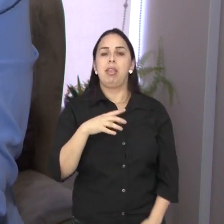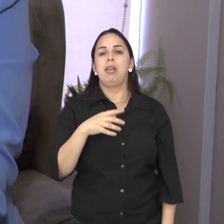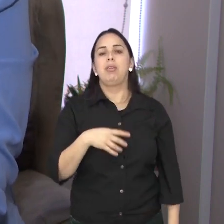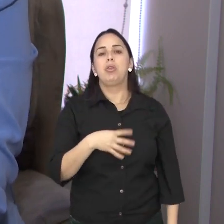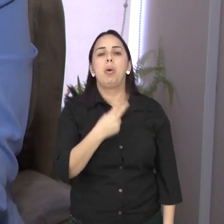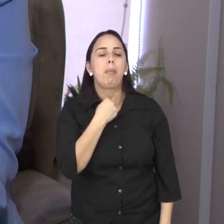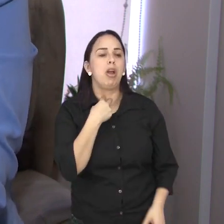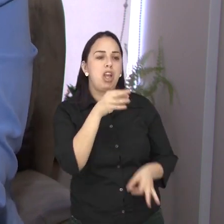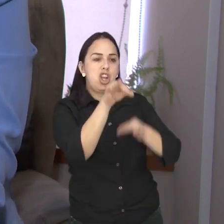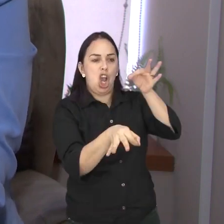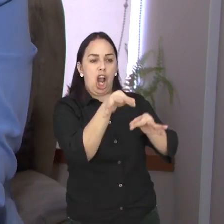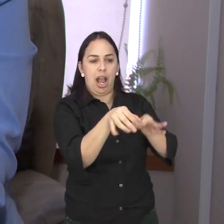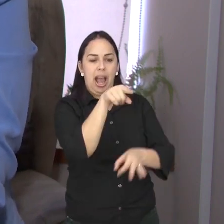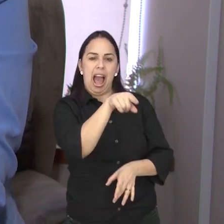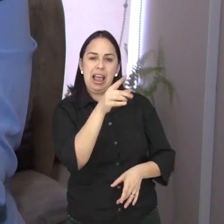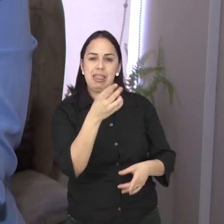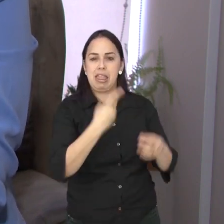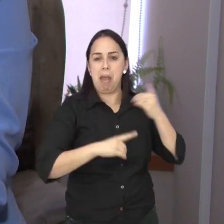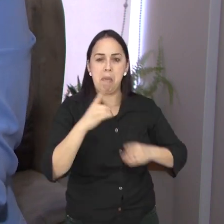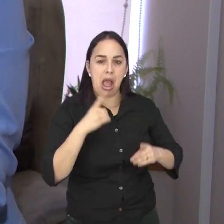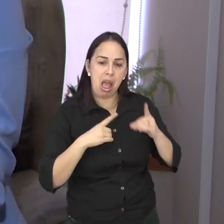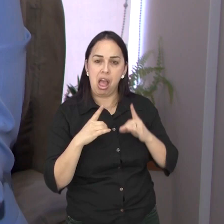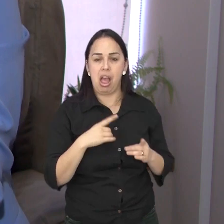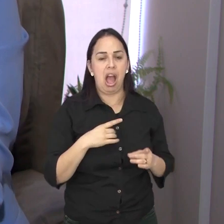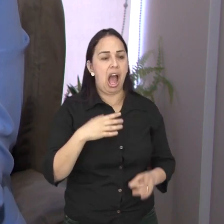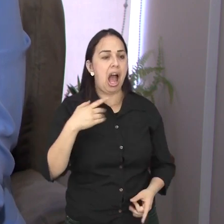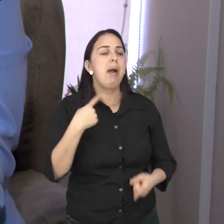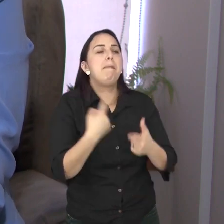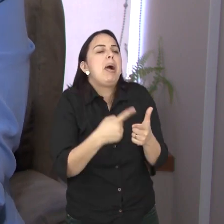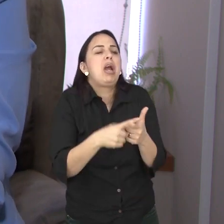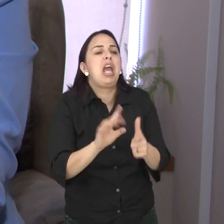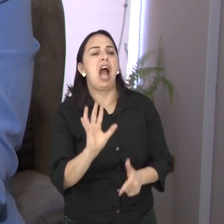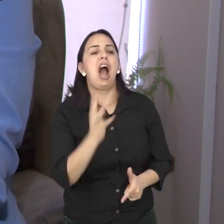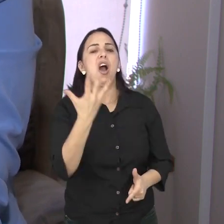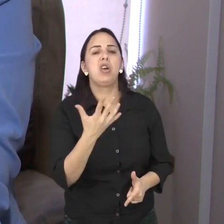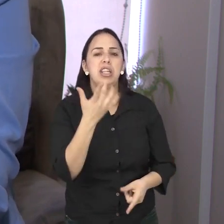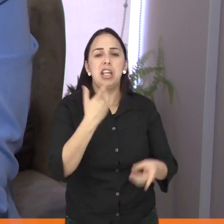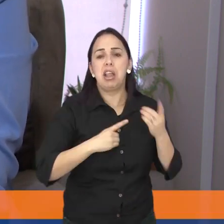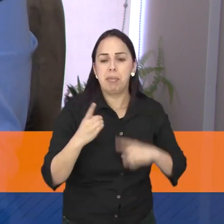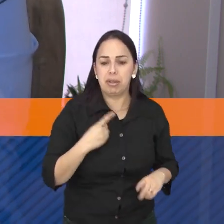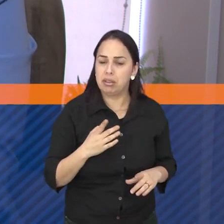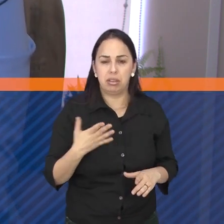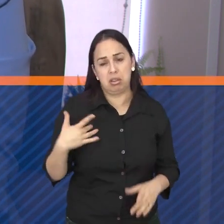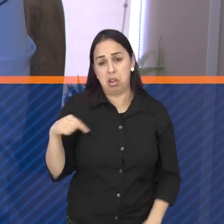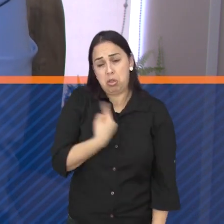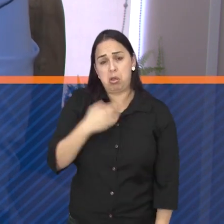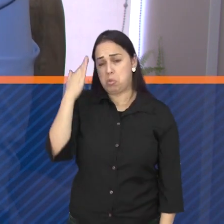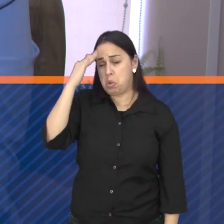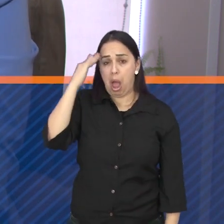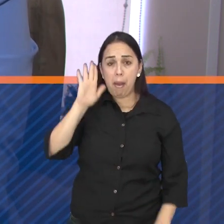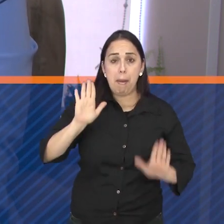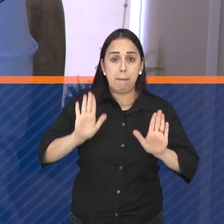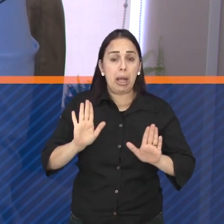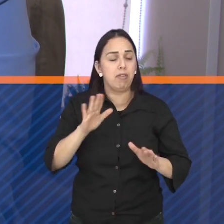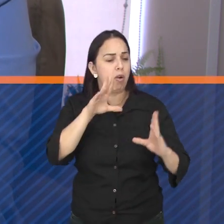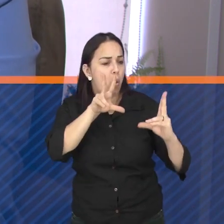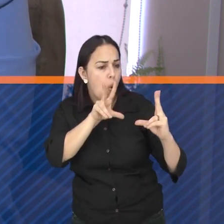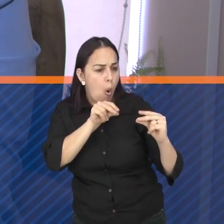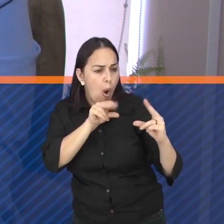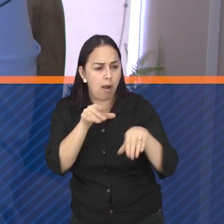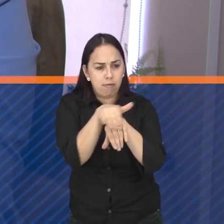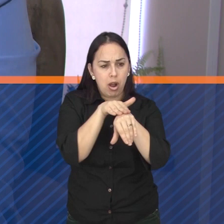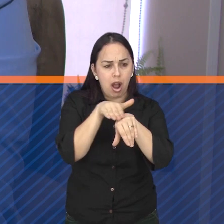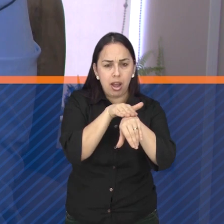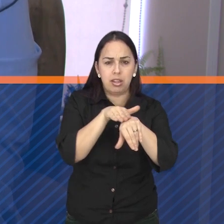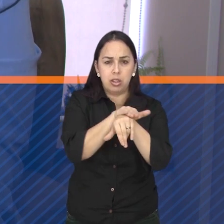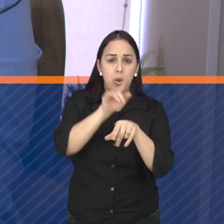com depressão, sabe? Não pense em pensar ou tentar entender, por que aconteceu isso? Não sabemos, né? Mas vamos